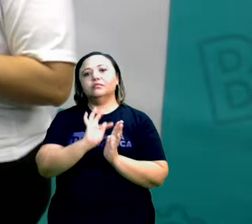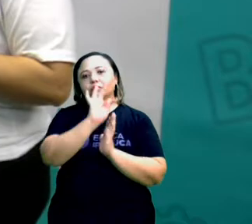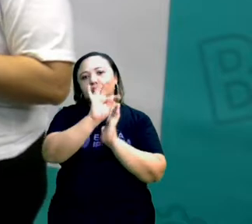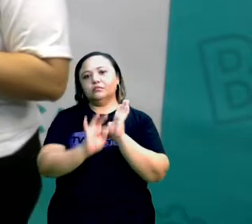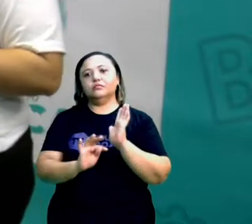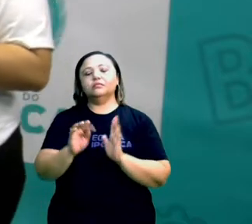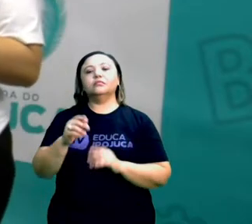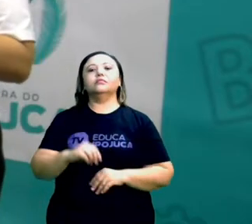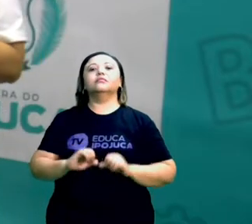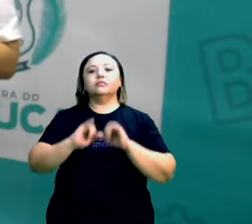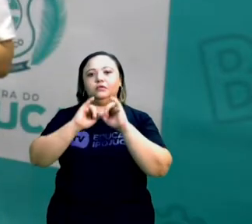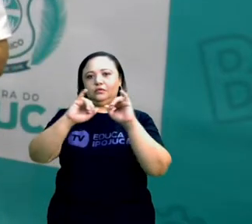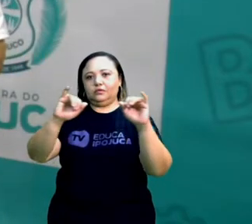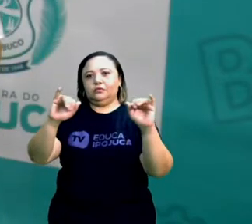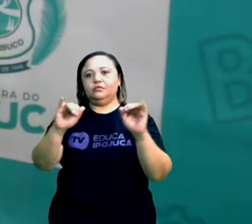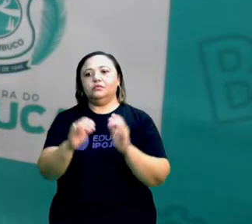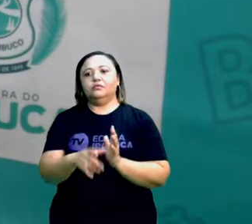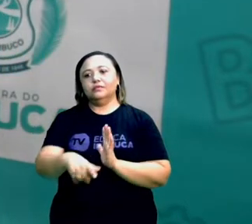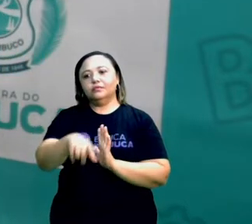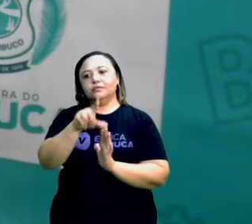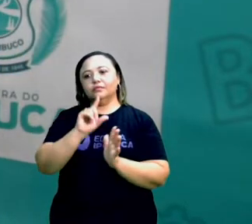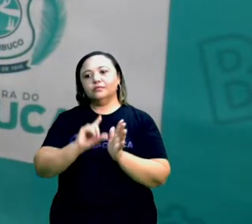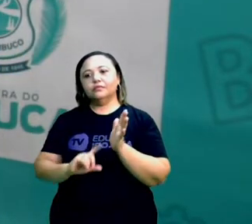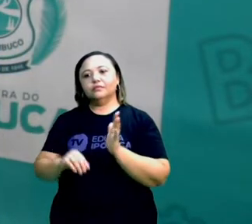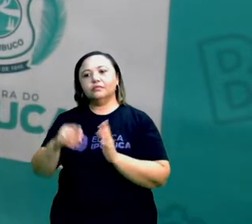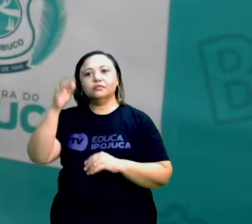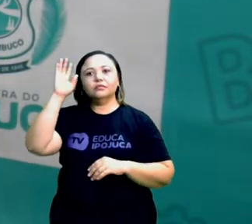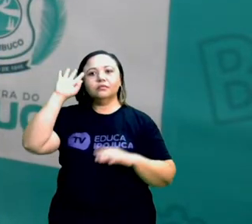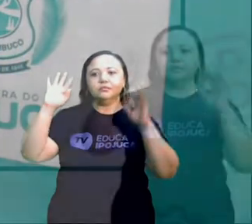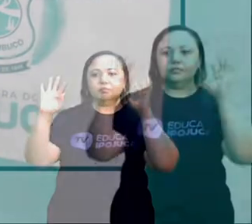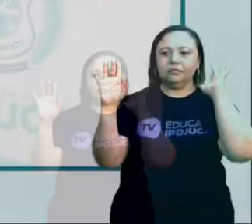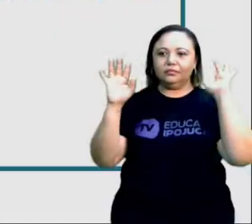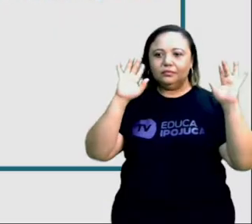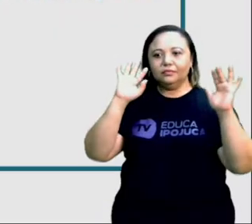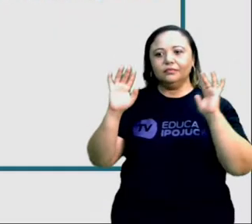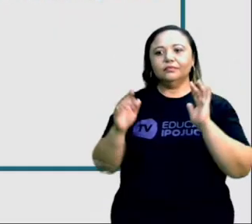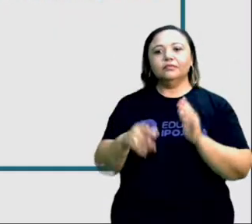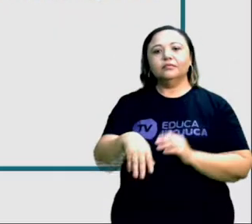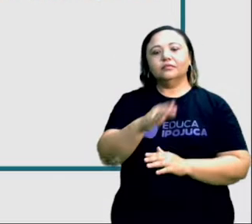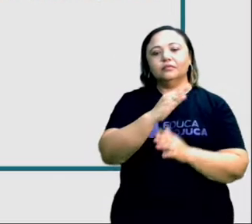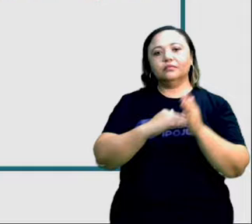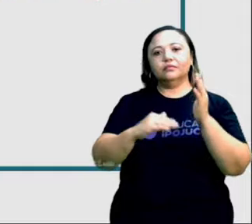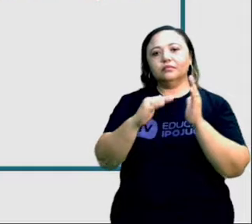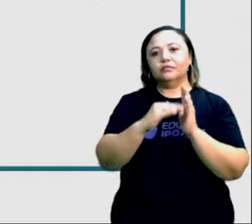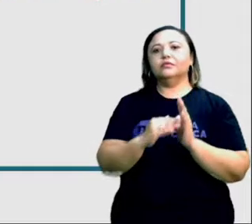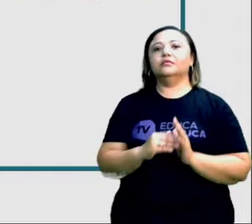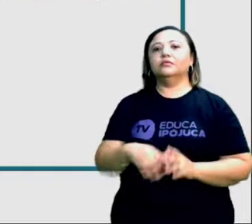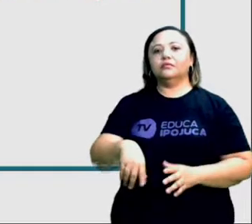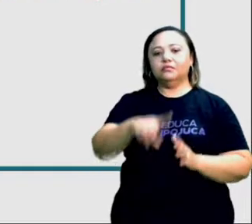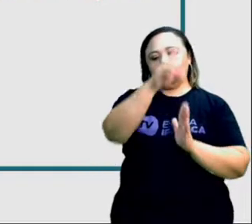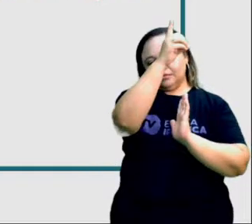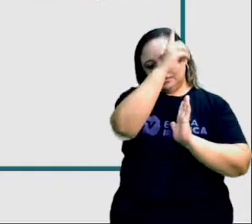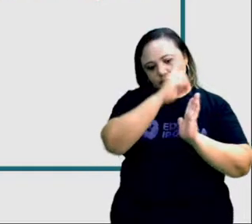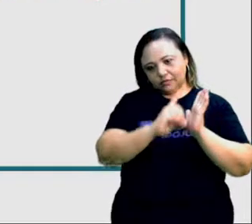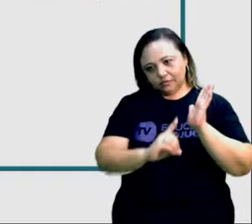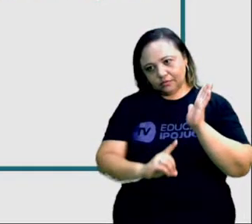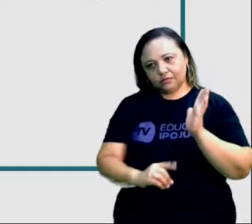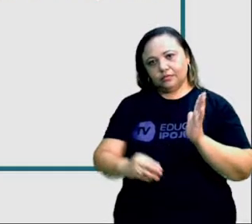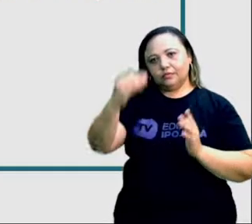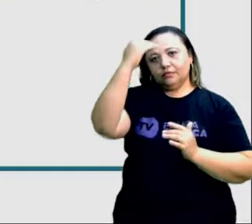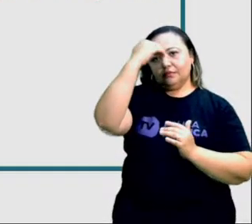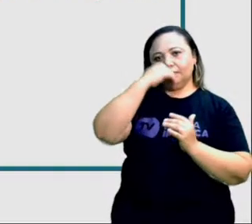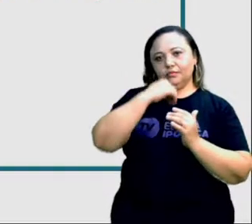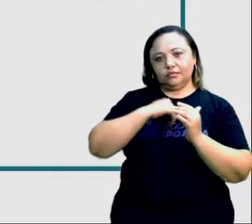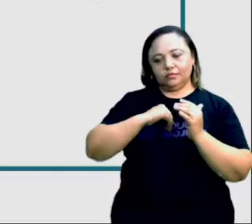Como sempre, antes do início da aula, vamos refletir. Todo mundo tem direito, tem dentro de